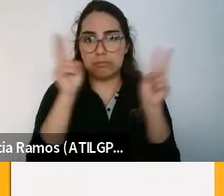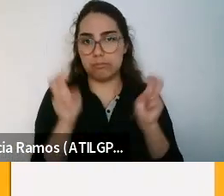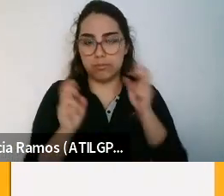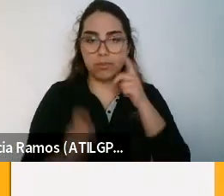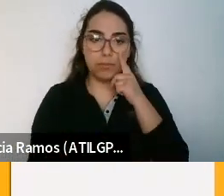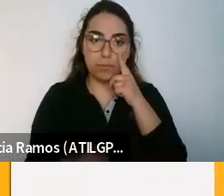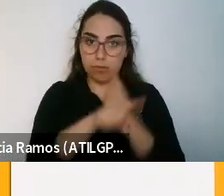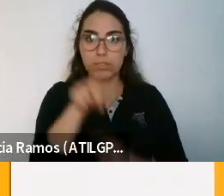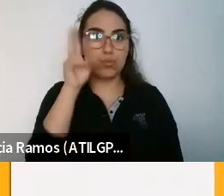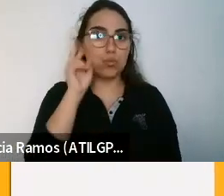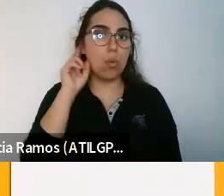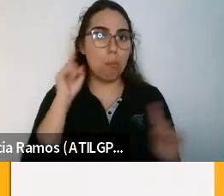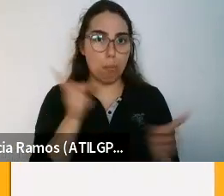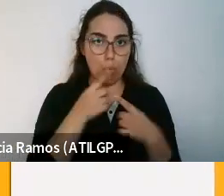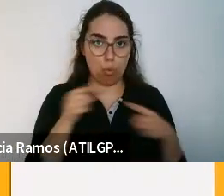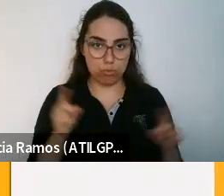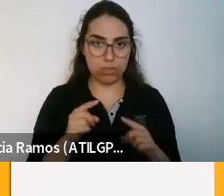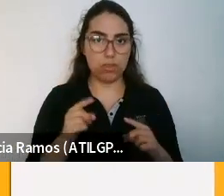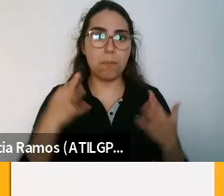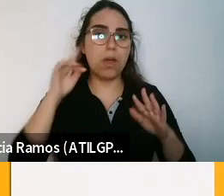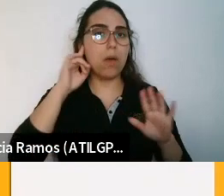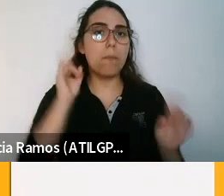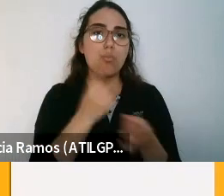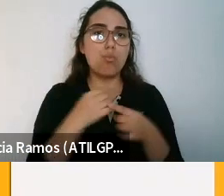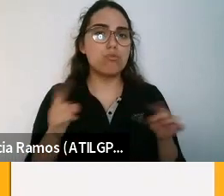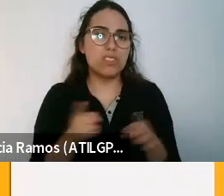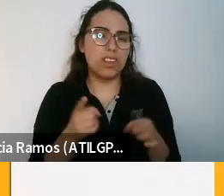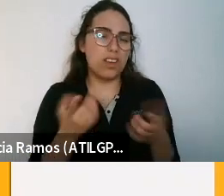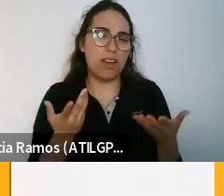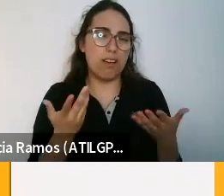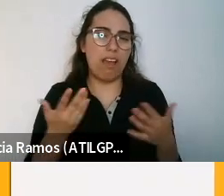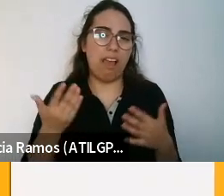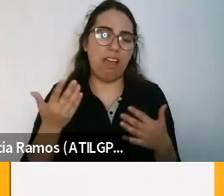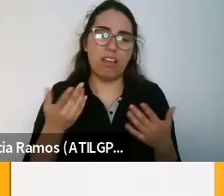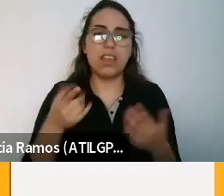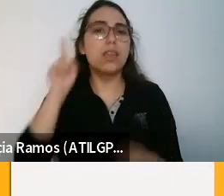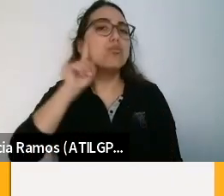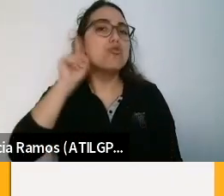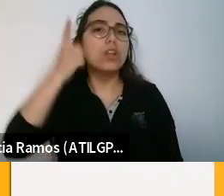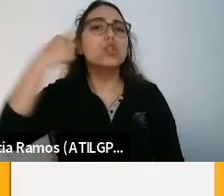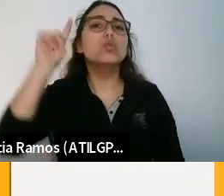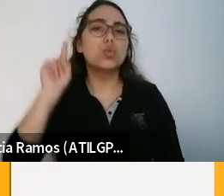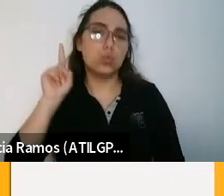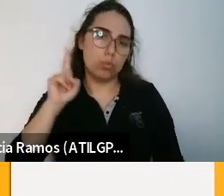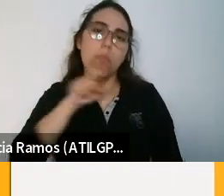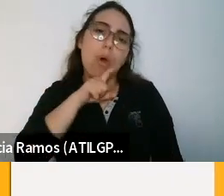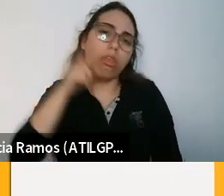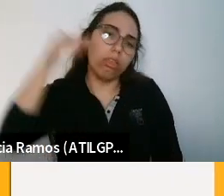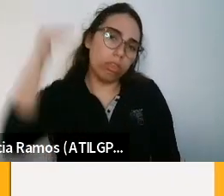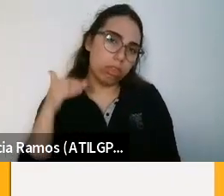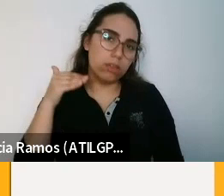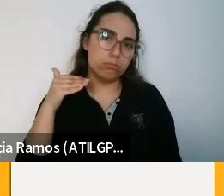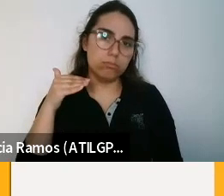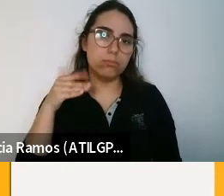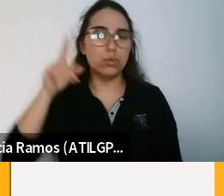uma música, mas também a música que tem é uma música de fundo, pronto, não, se não estiver baixinho não é grave, porque o que interessa mais é